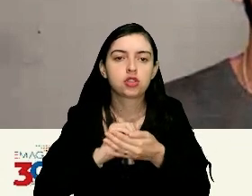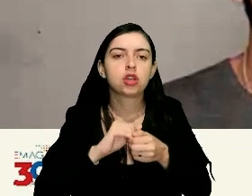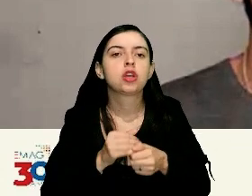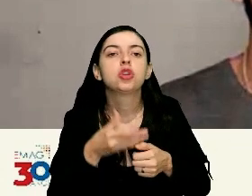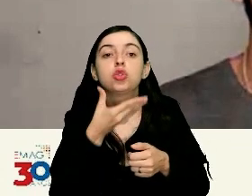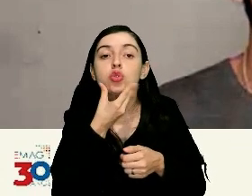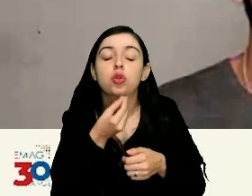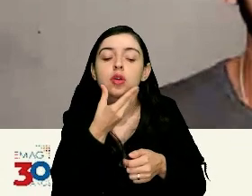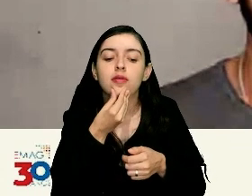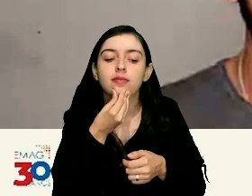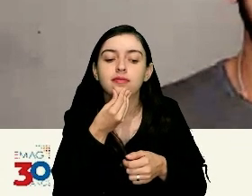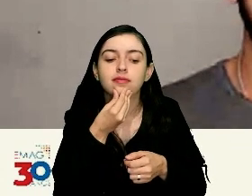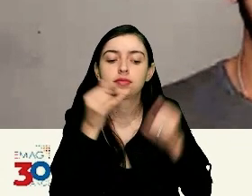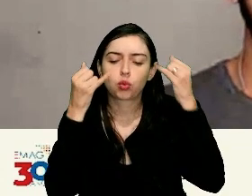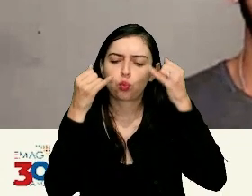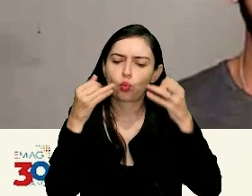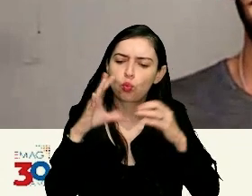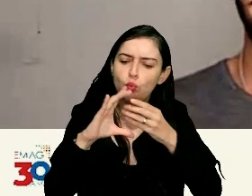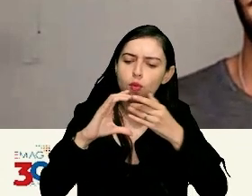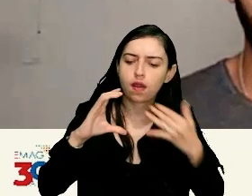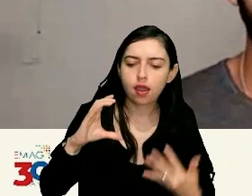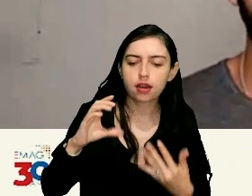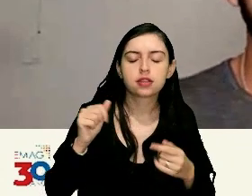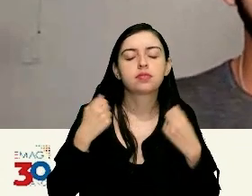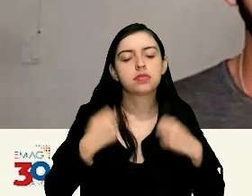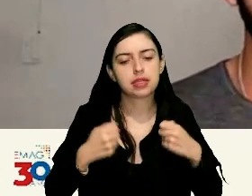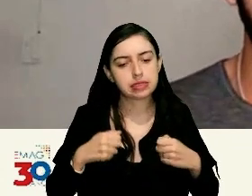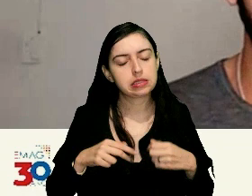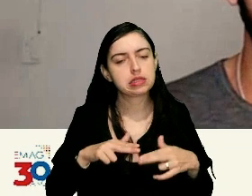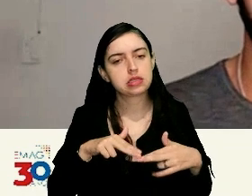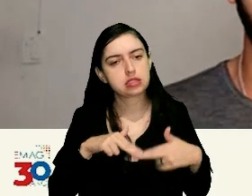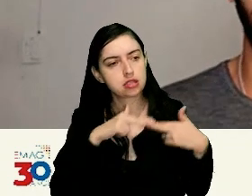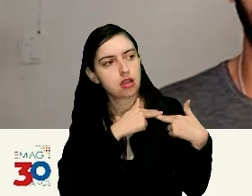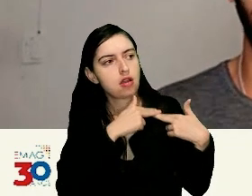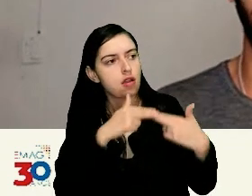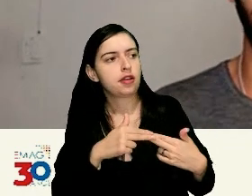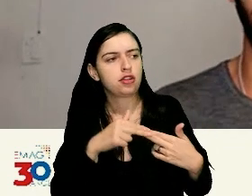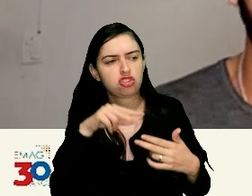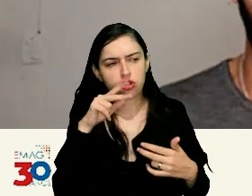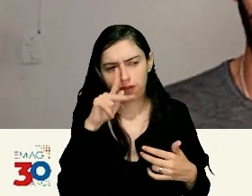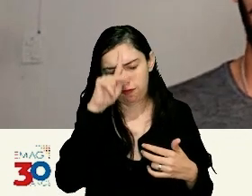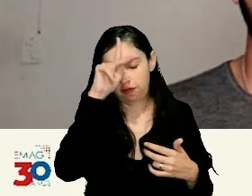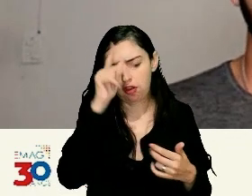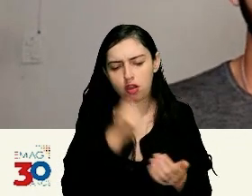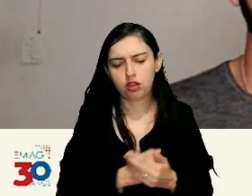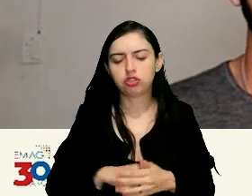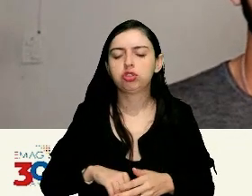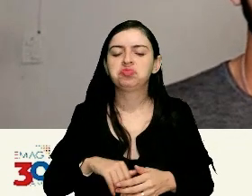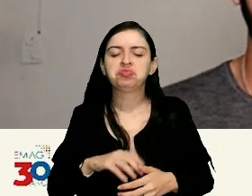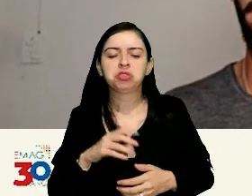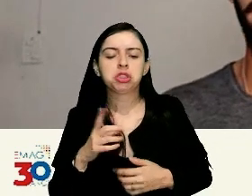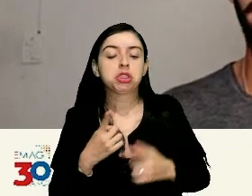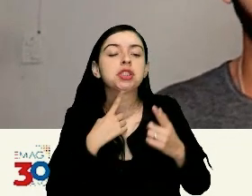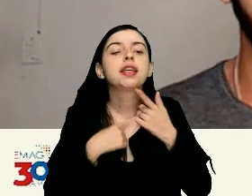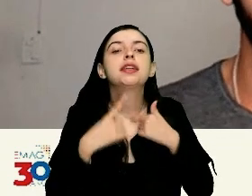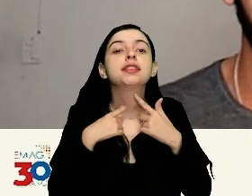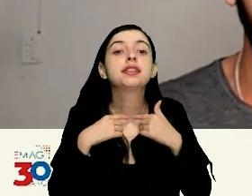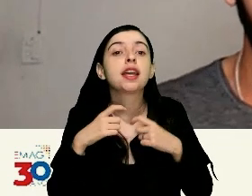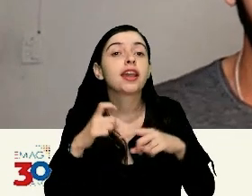nós temos que bancar, né? Ser forte, ser viril, ter prontidão sexual,